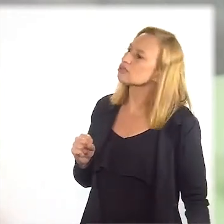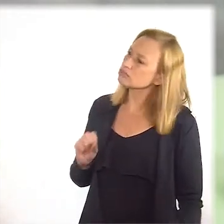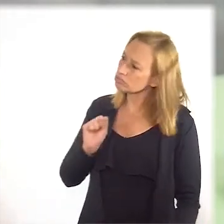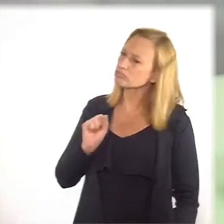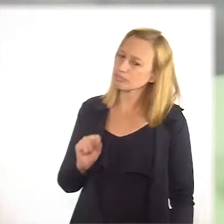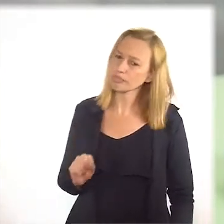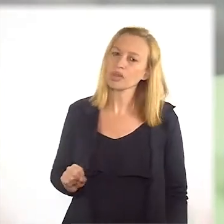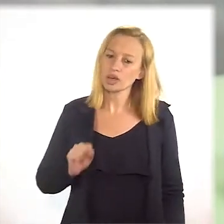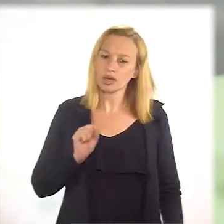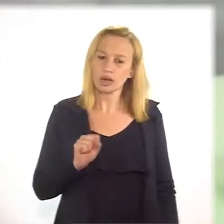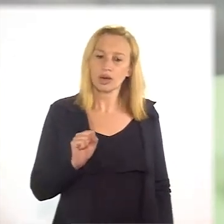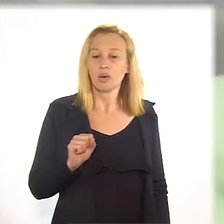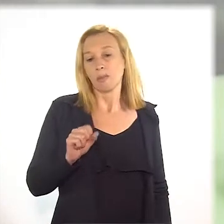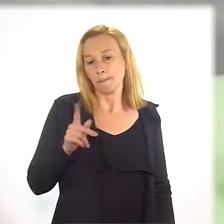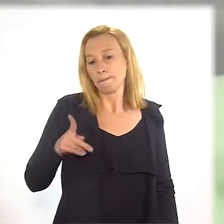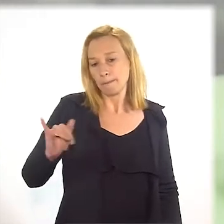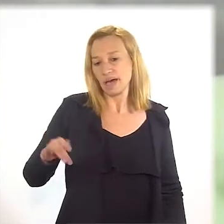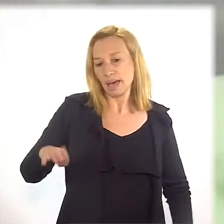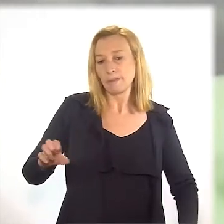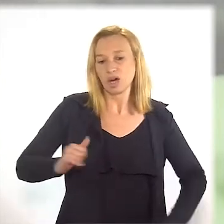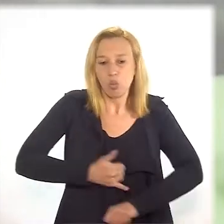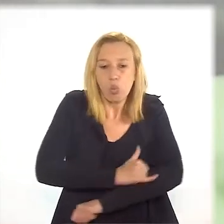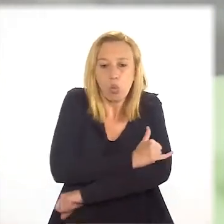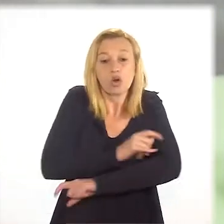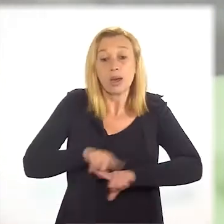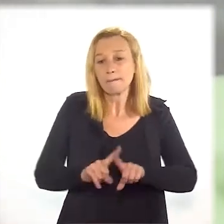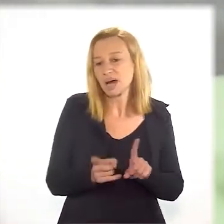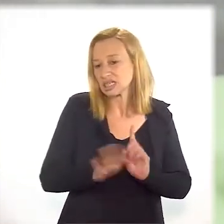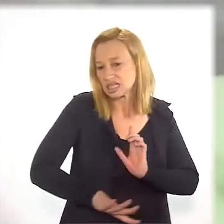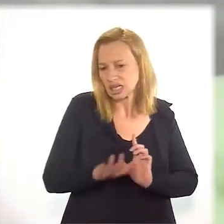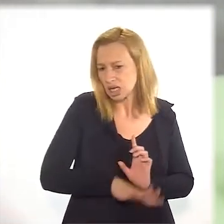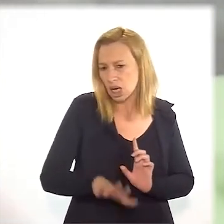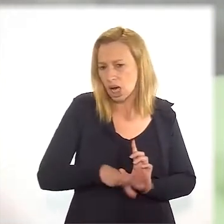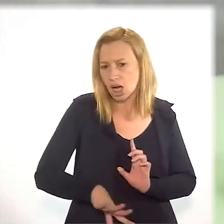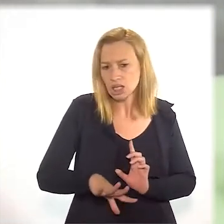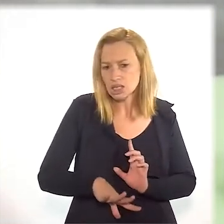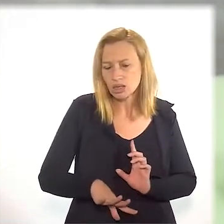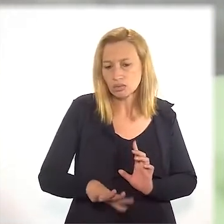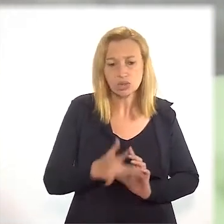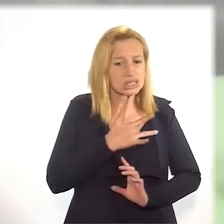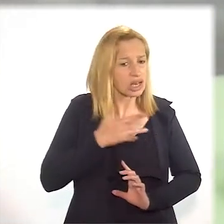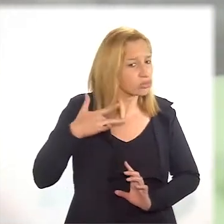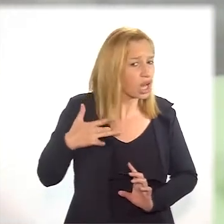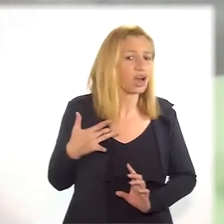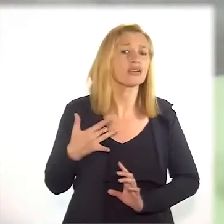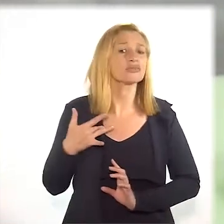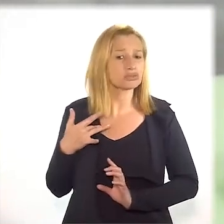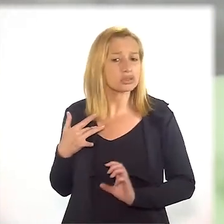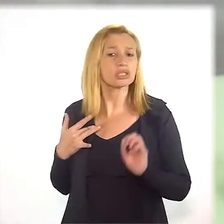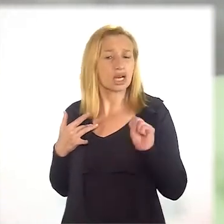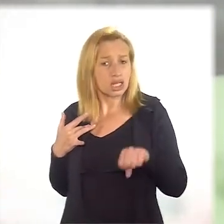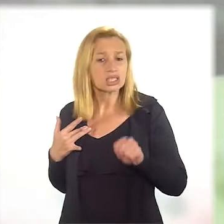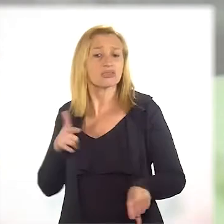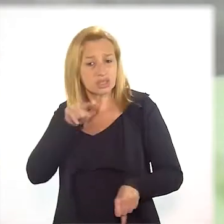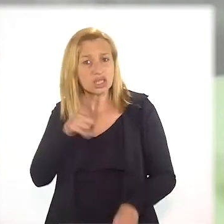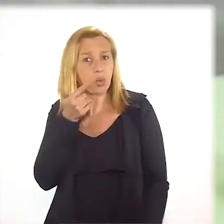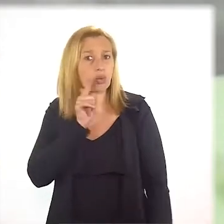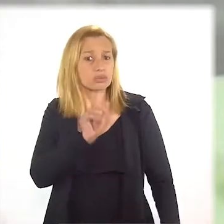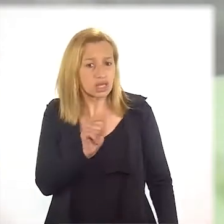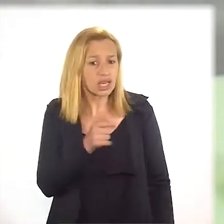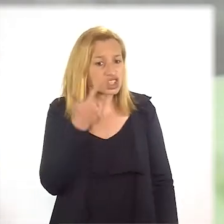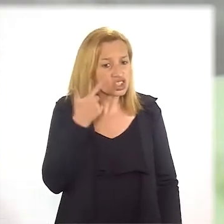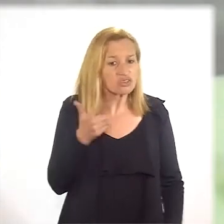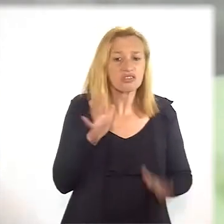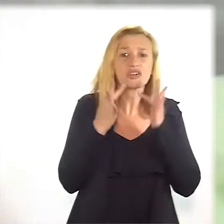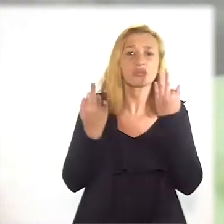pode ter os pais obesos, mas a criança pode, se você criar hábitos alimentares, atividade física, você consegue.